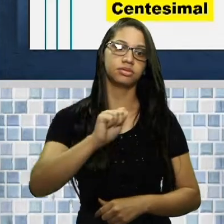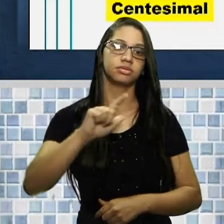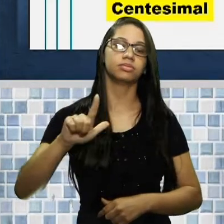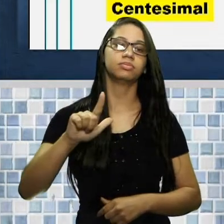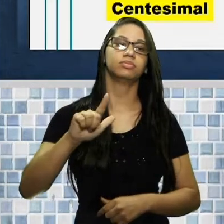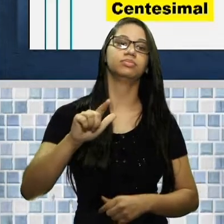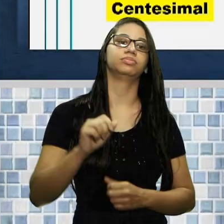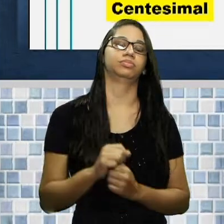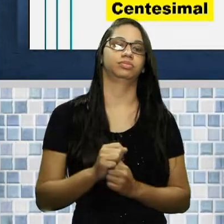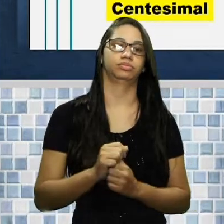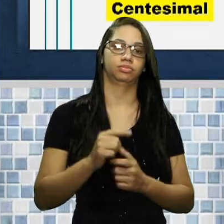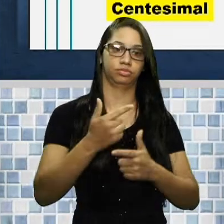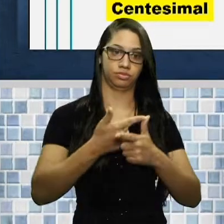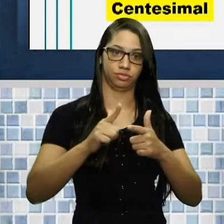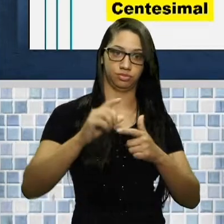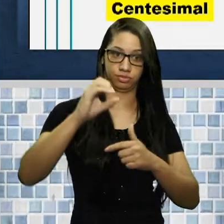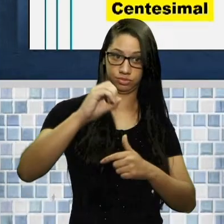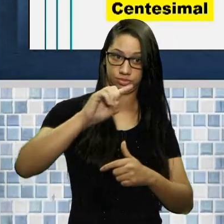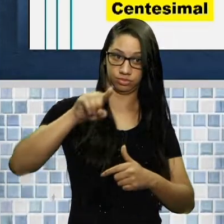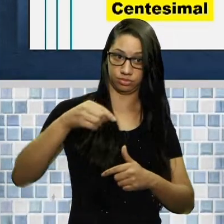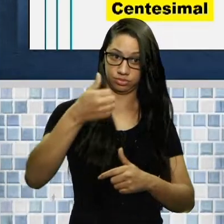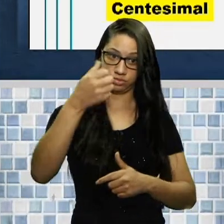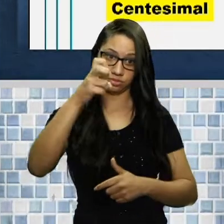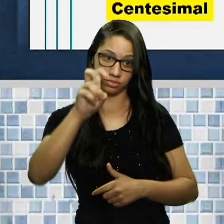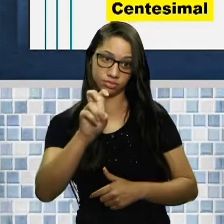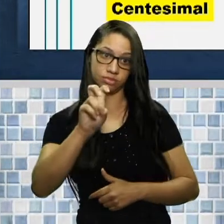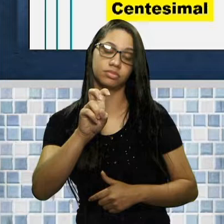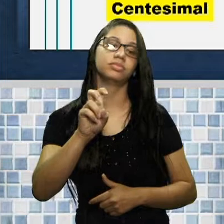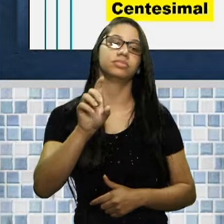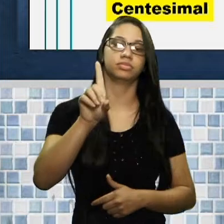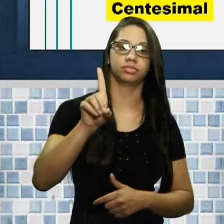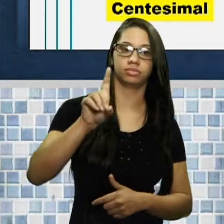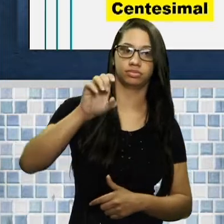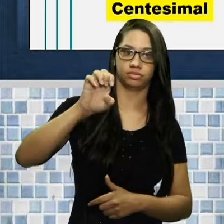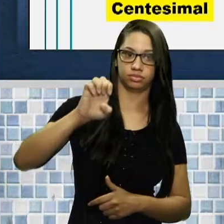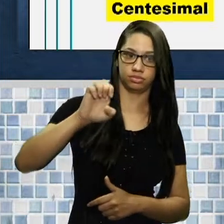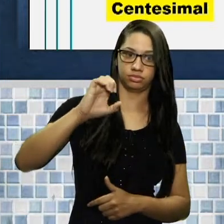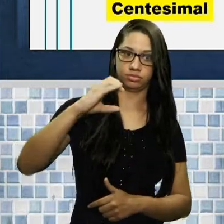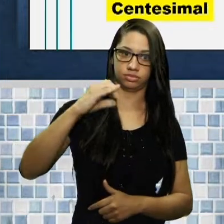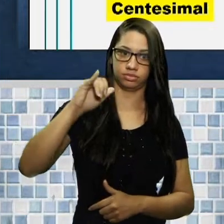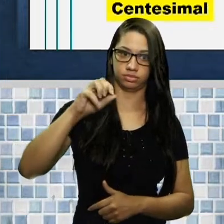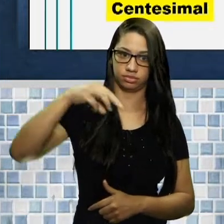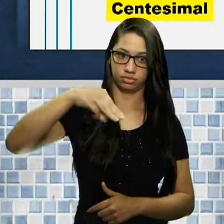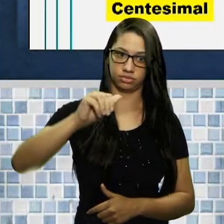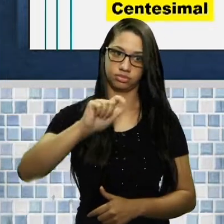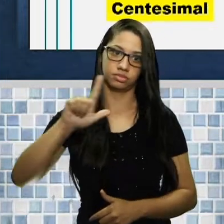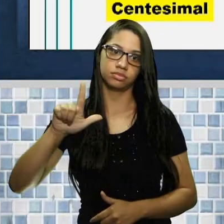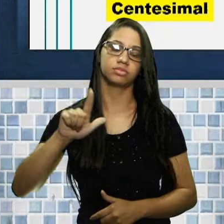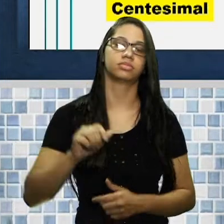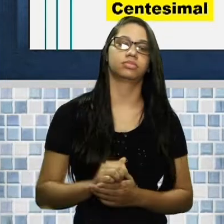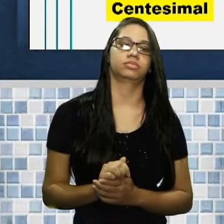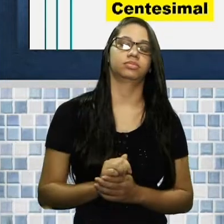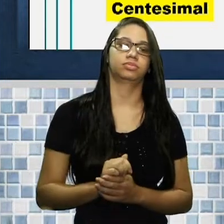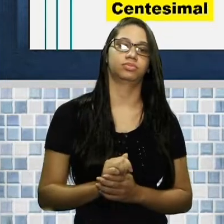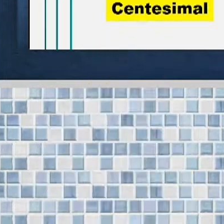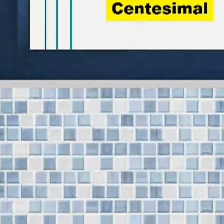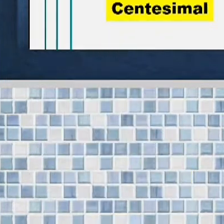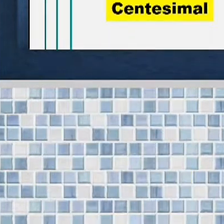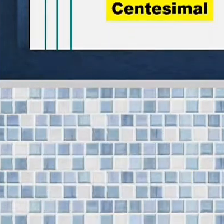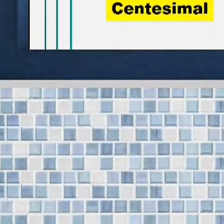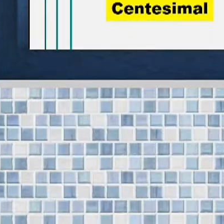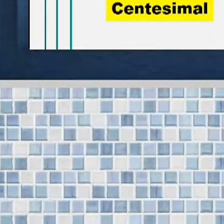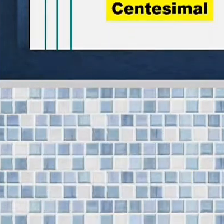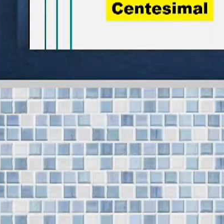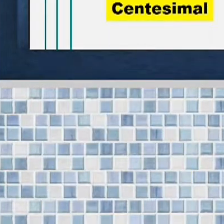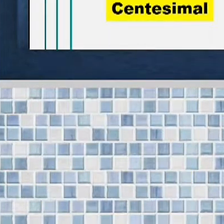por 100, encontramos 0,15, que nós chamamos de forma decimal. A outra maneira é